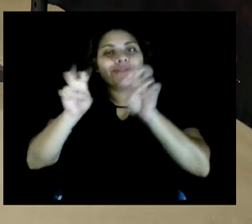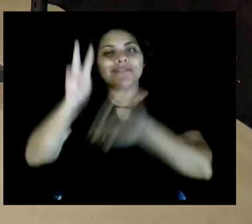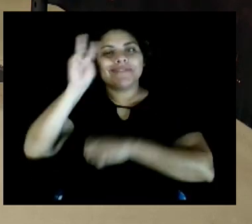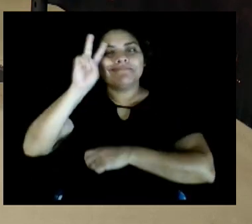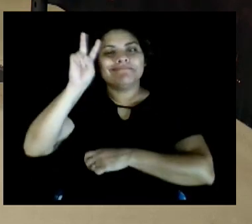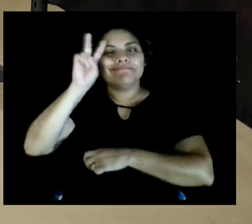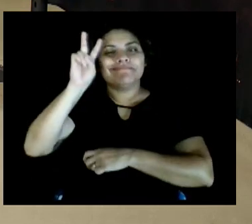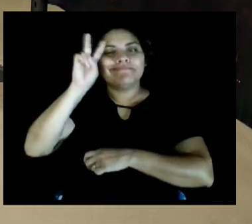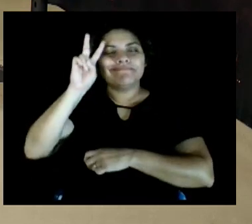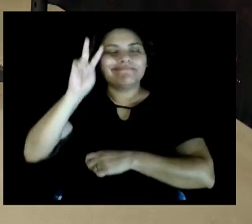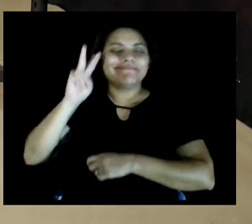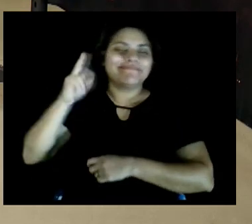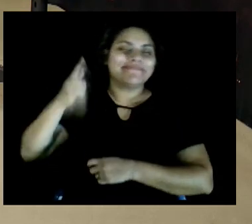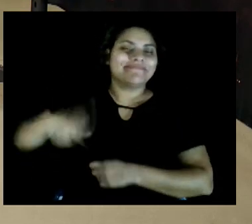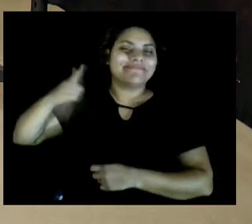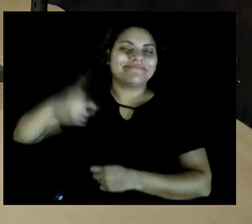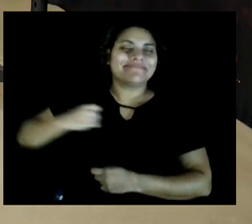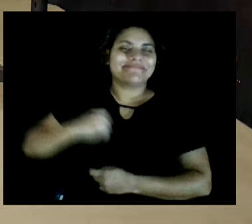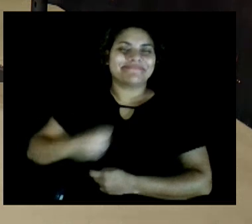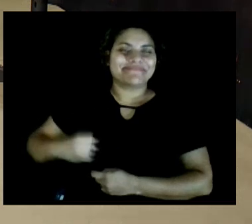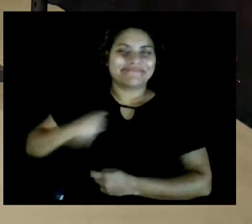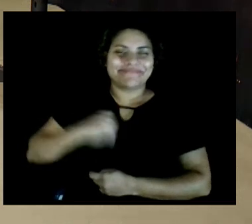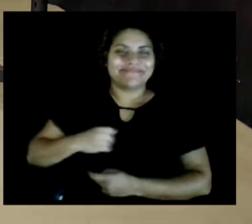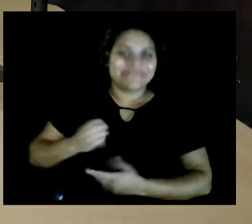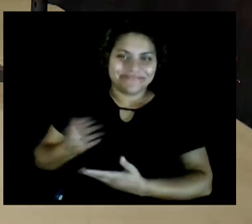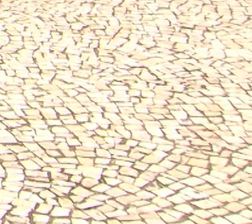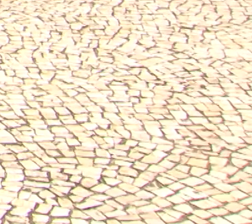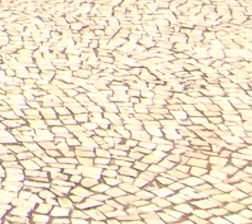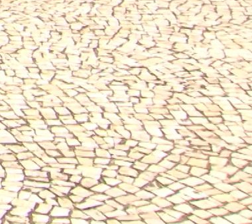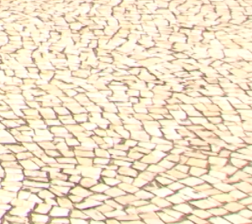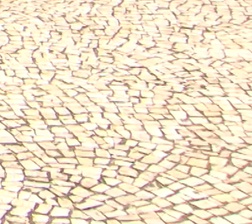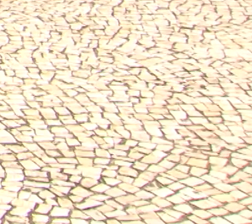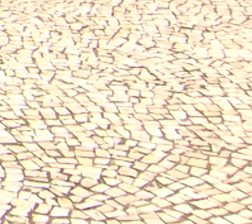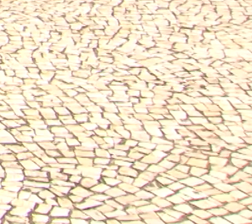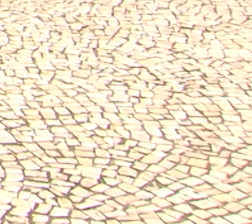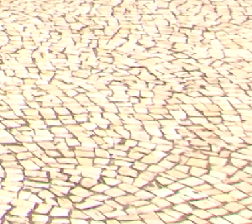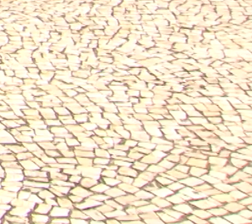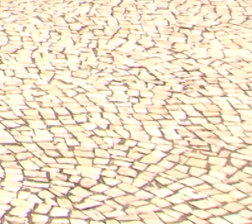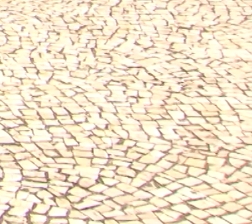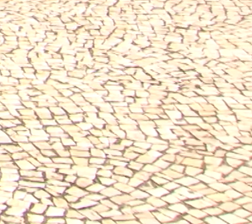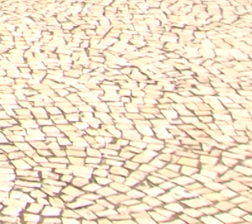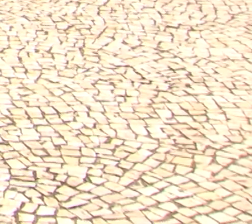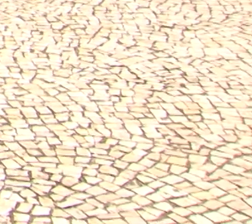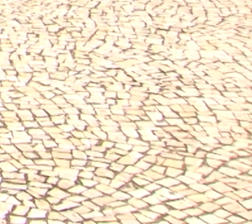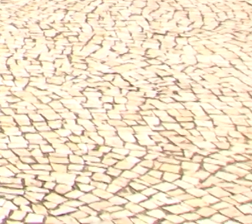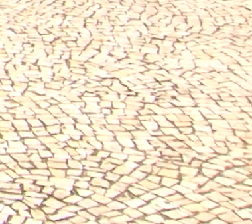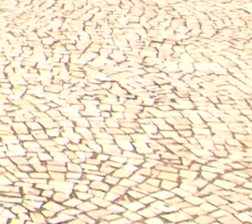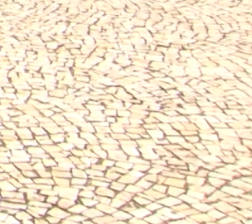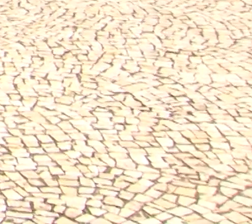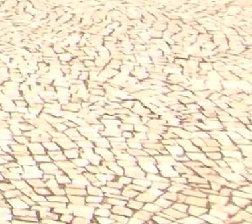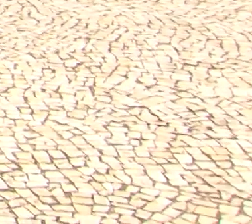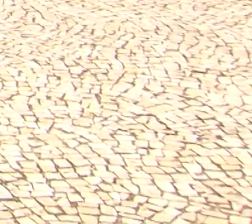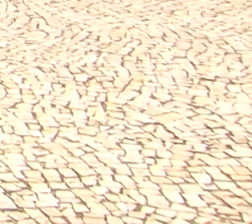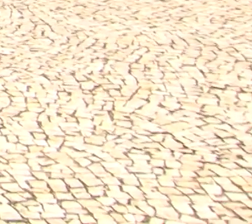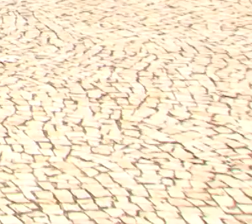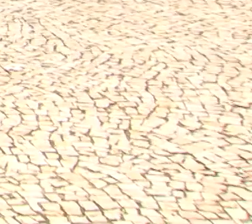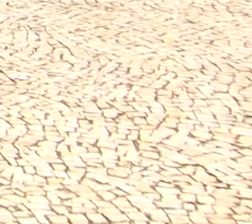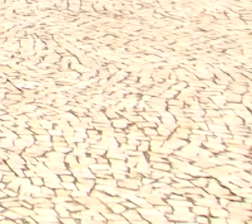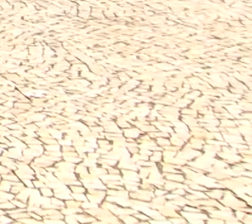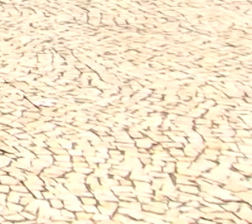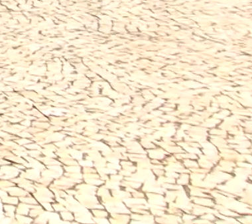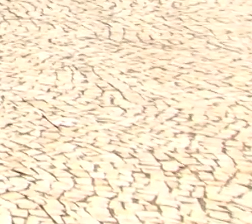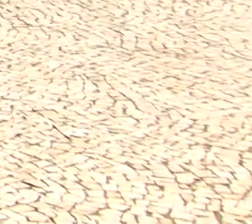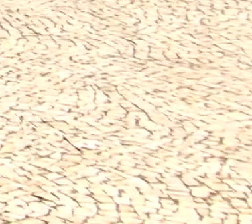pessoal? Tá prontinho, produção? Vamos chamar. Bom dia, Rúbia, bom dia você de casa, bom dia convidados do